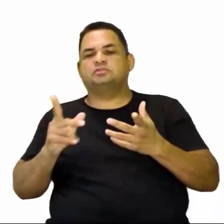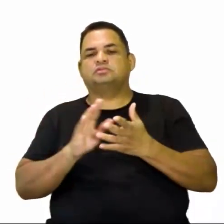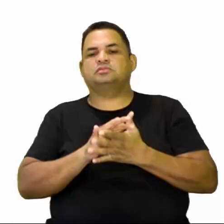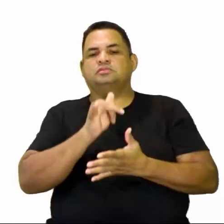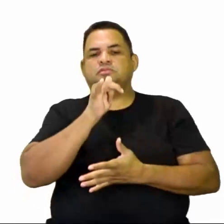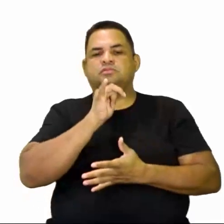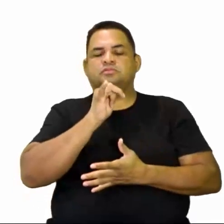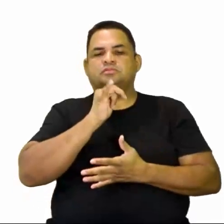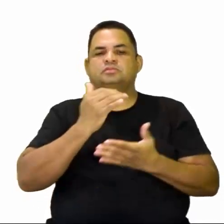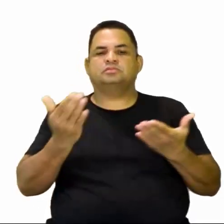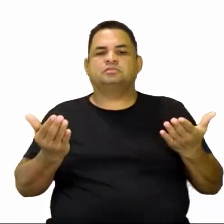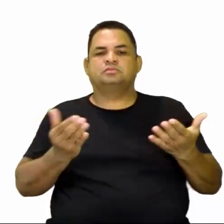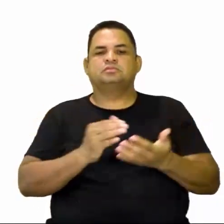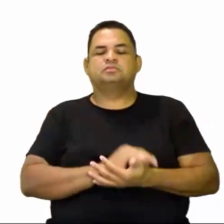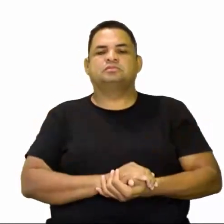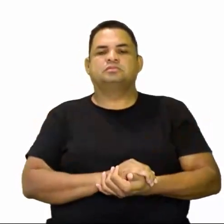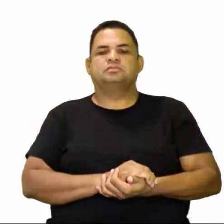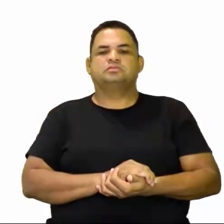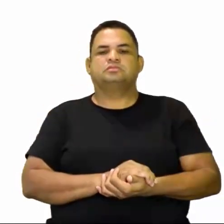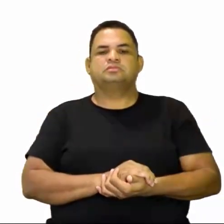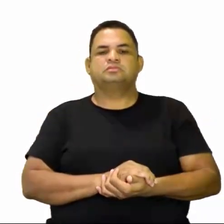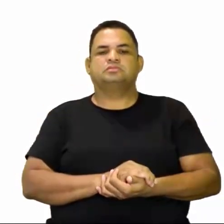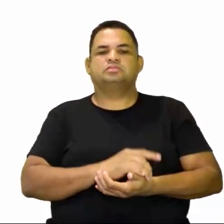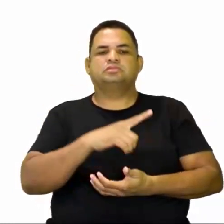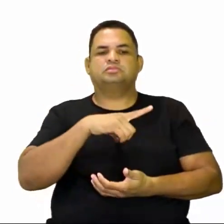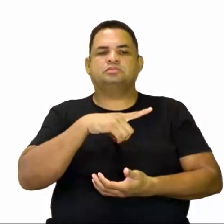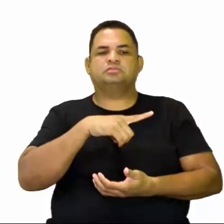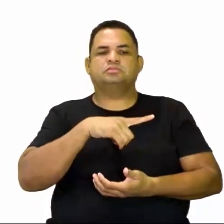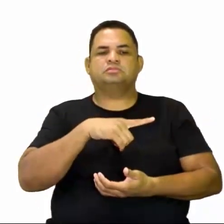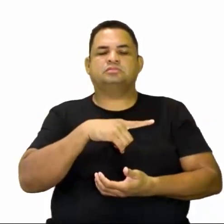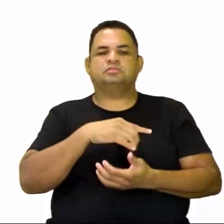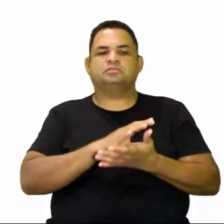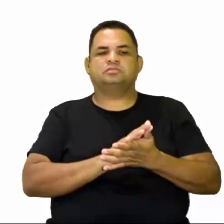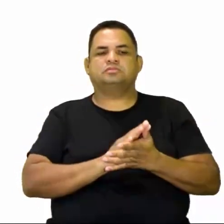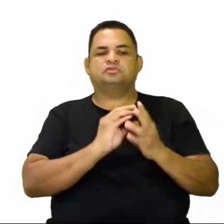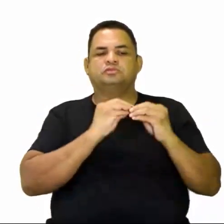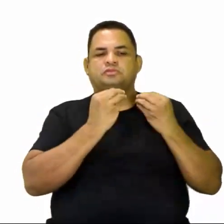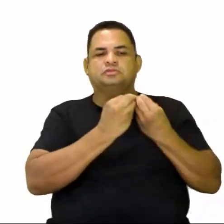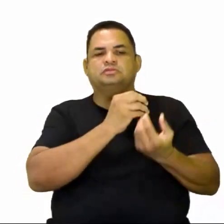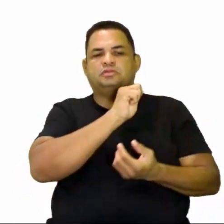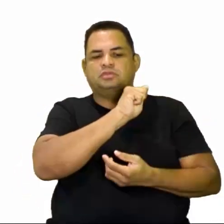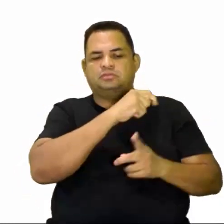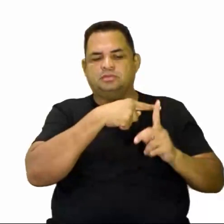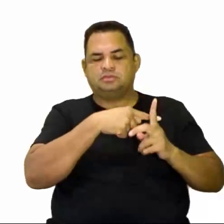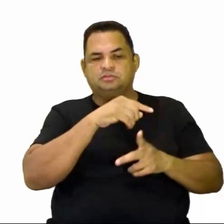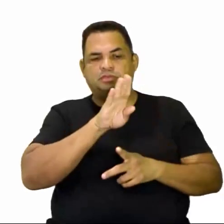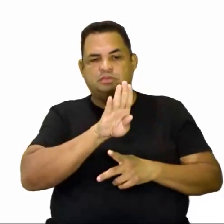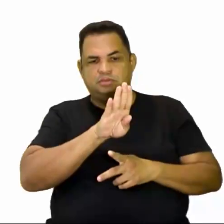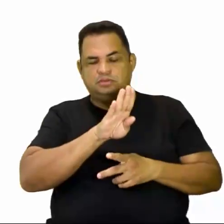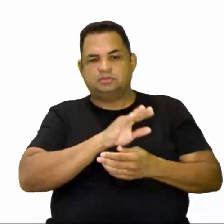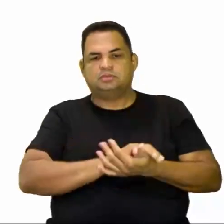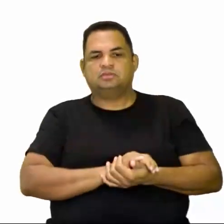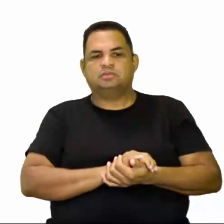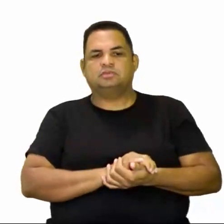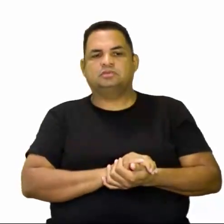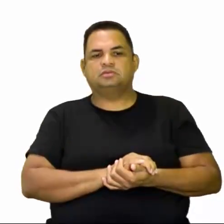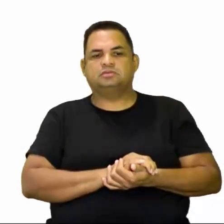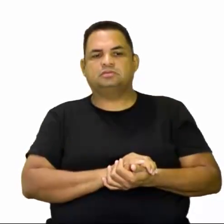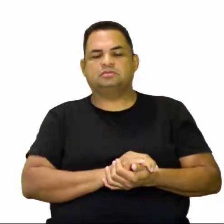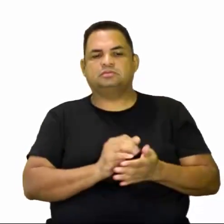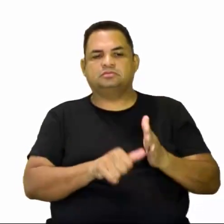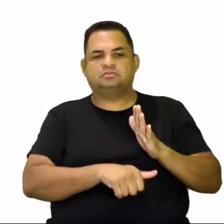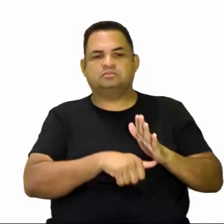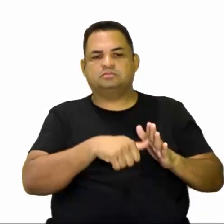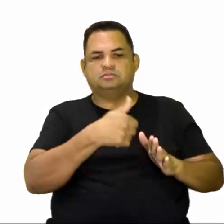um exemplo genérico, né? Onde eu tenho aqui as substâncias A reagindo com B, fazendo parte do